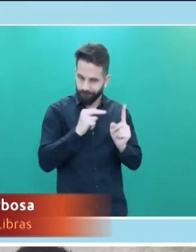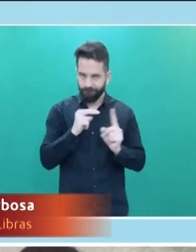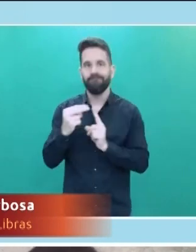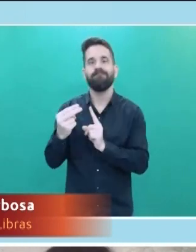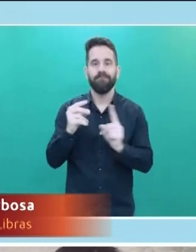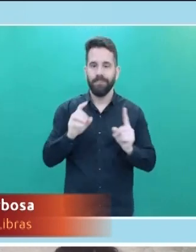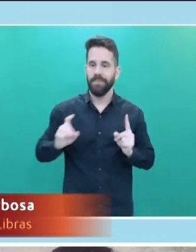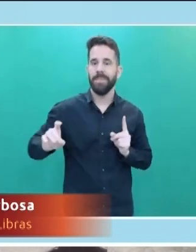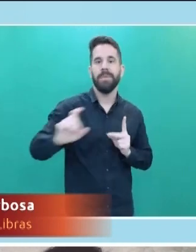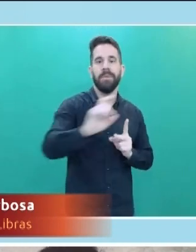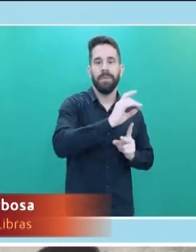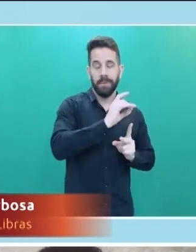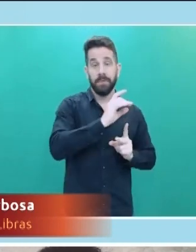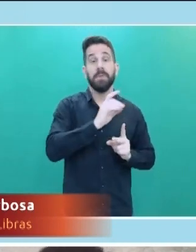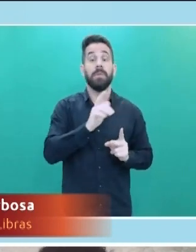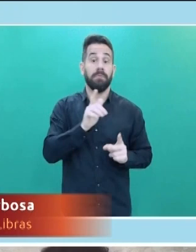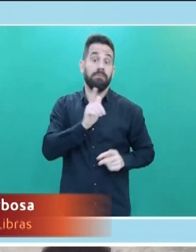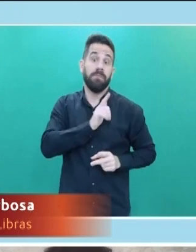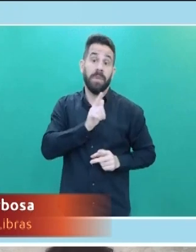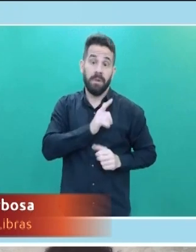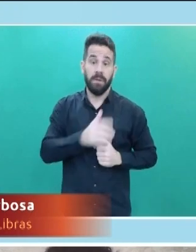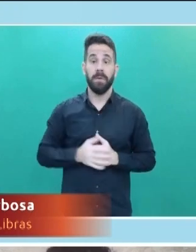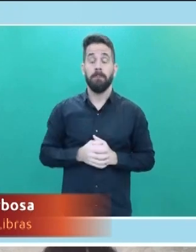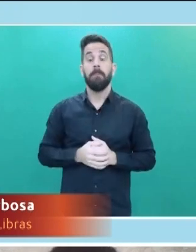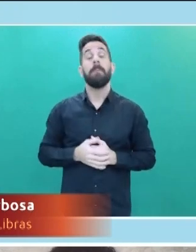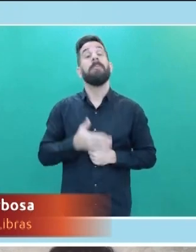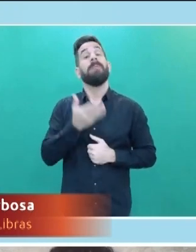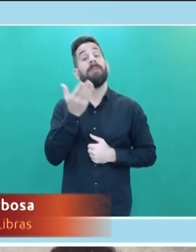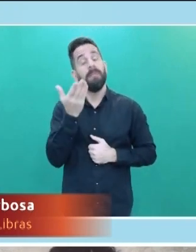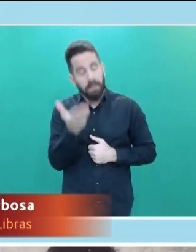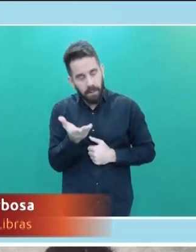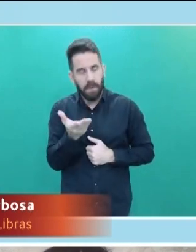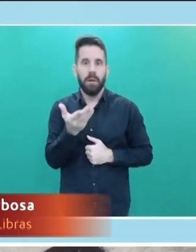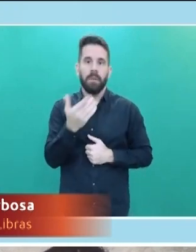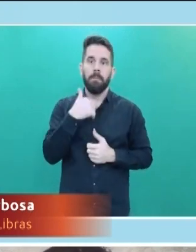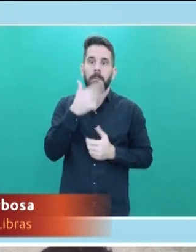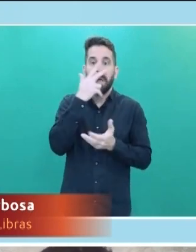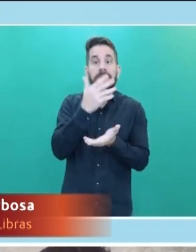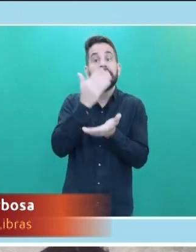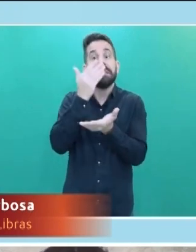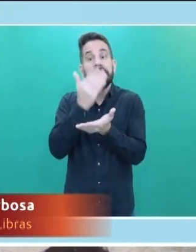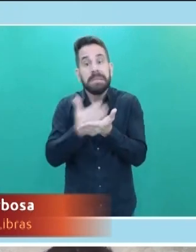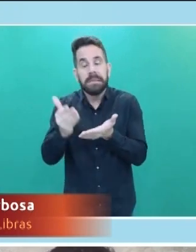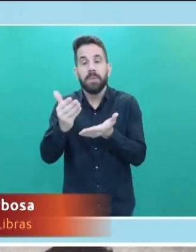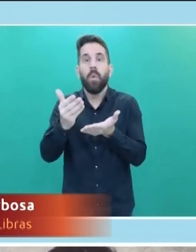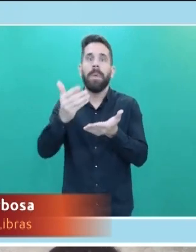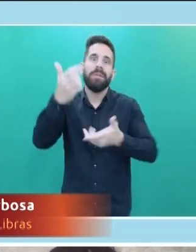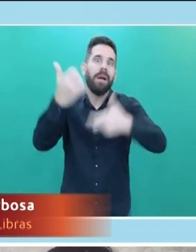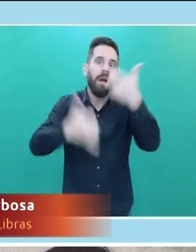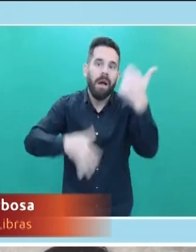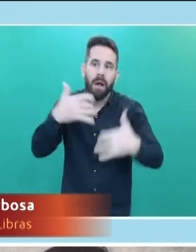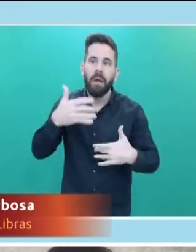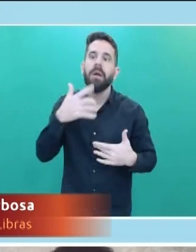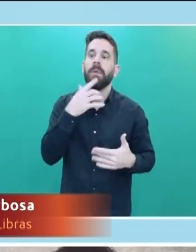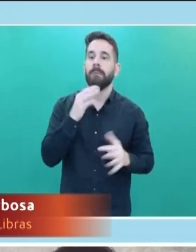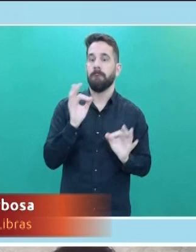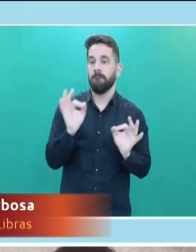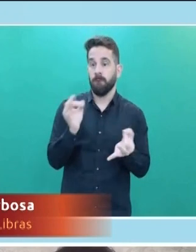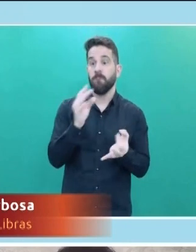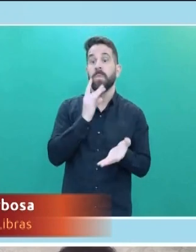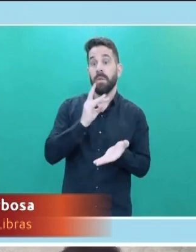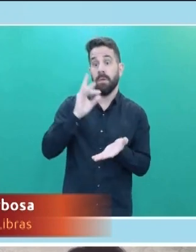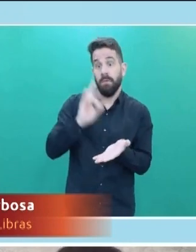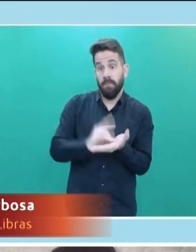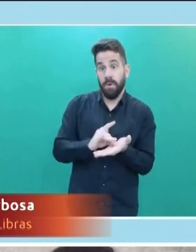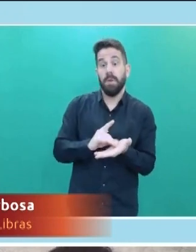os homens como feminino. Então, assim, nesse sentido, né, para começo de conversa, é importante a gente pensar que há diferentes manifestações da